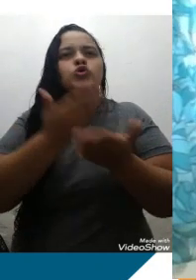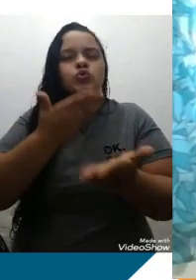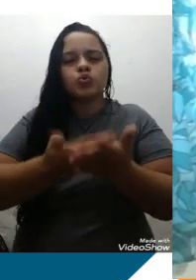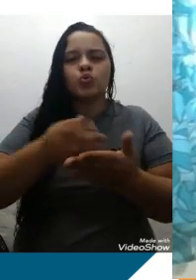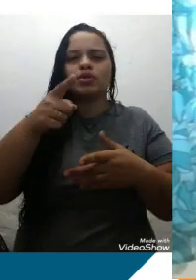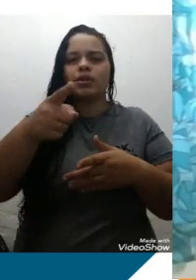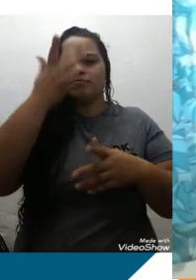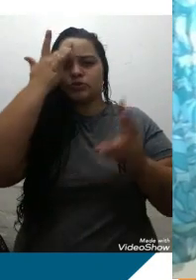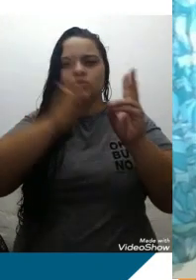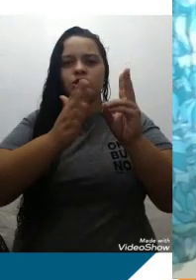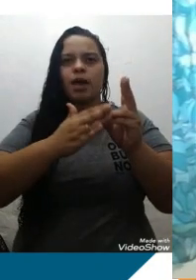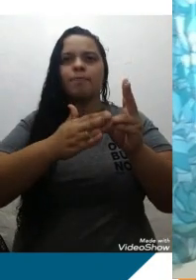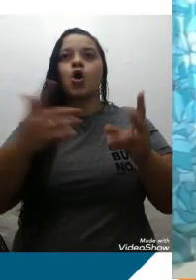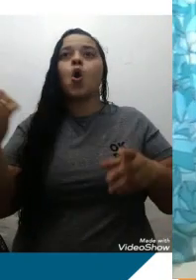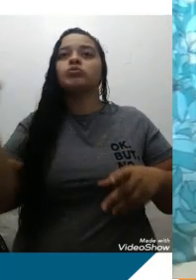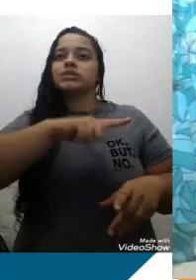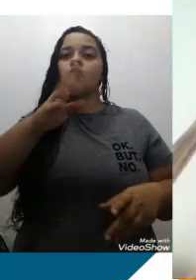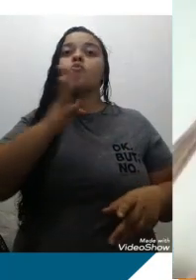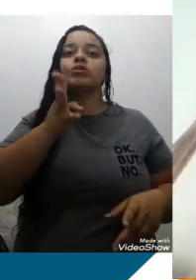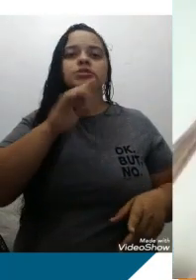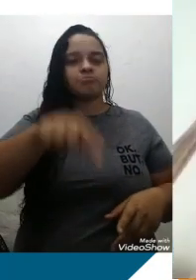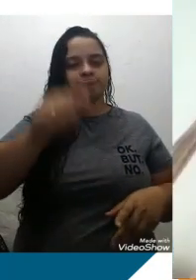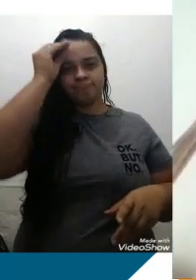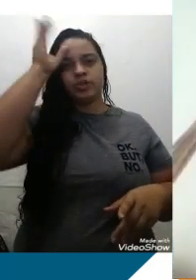para conhecer essa história?